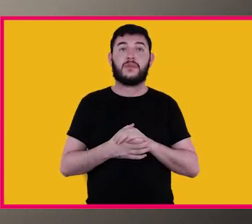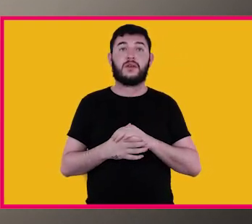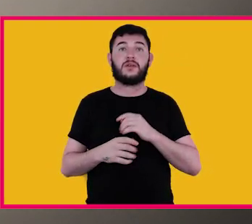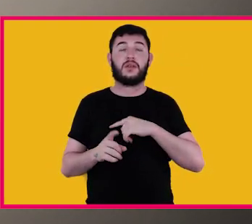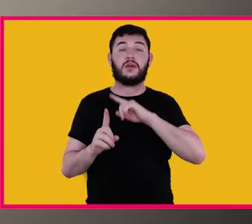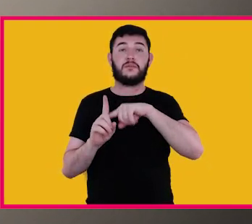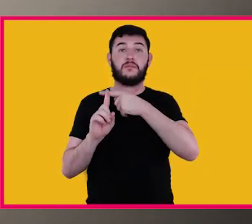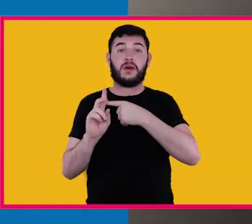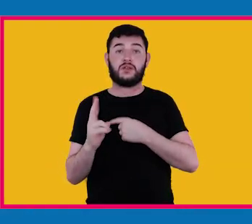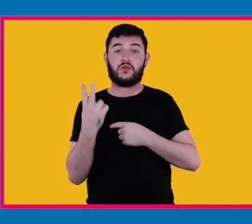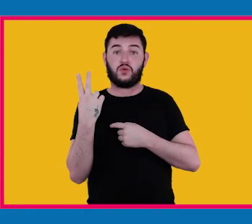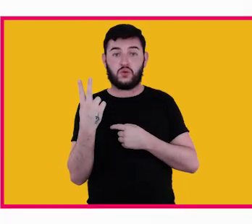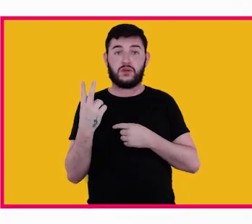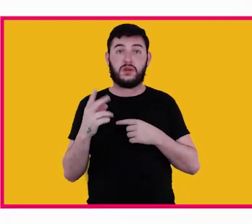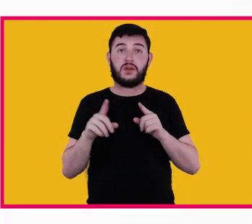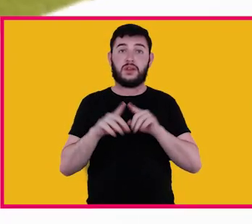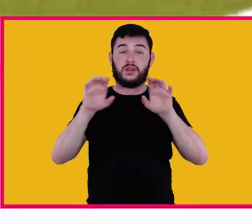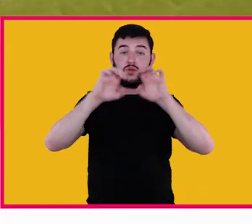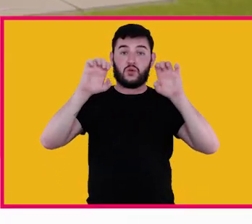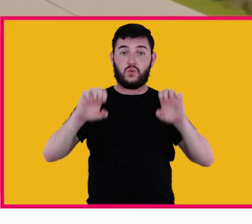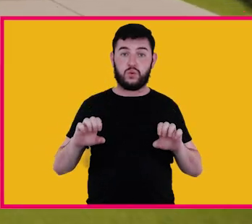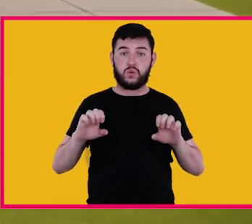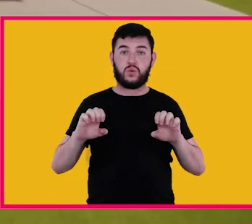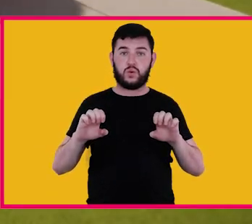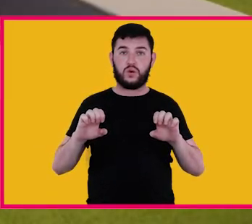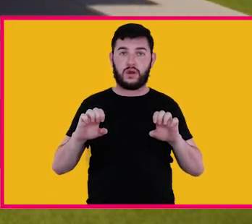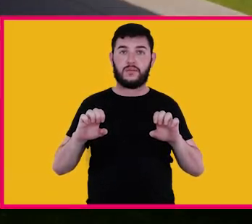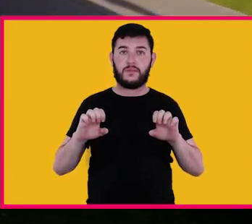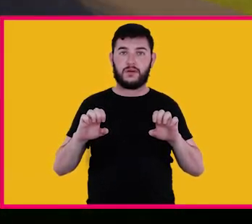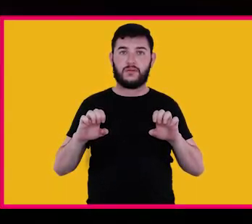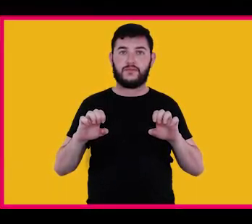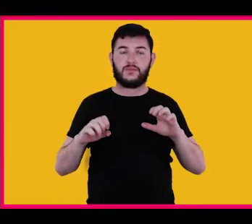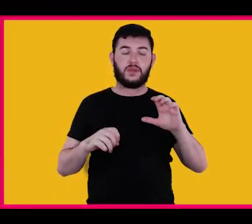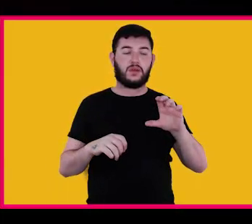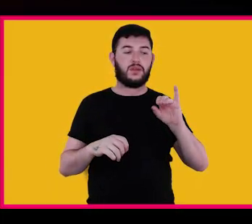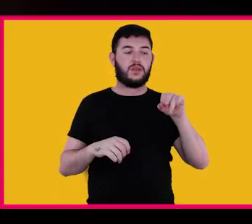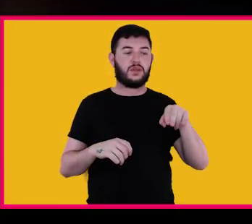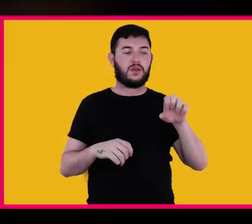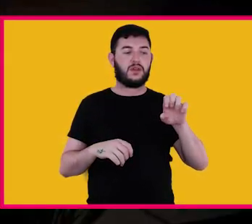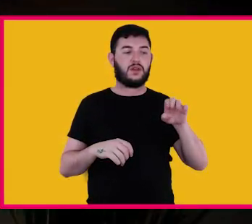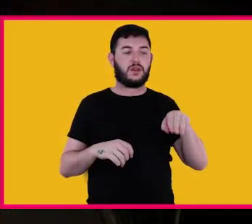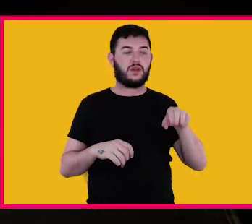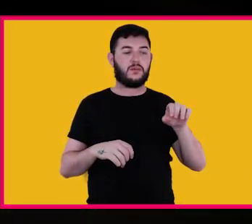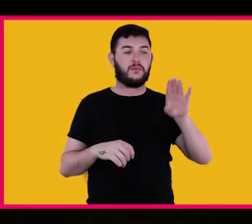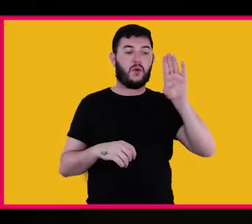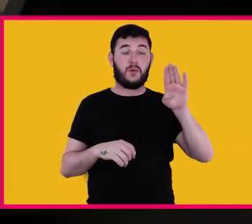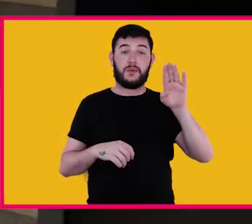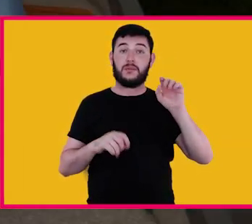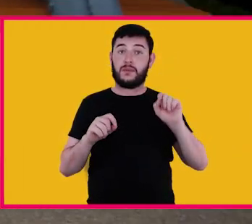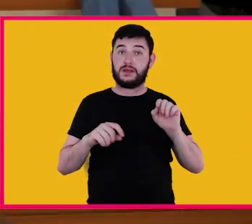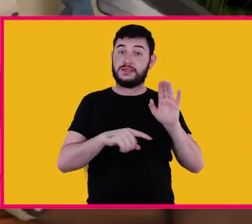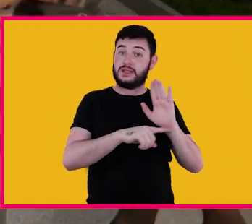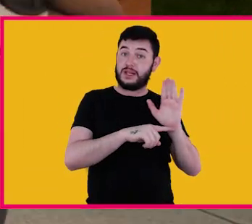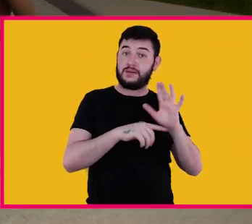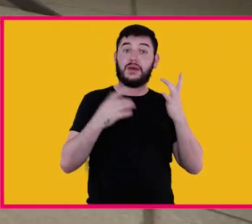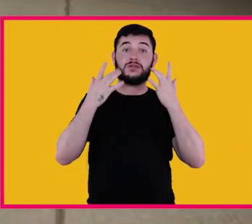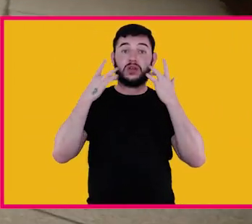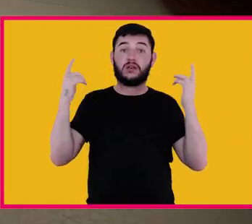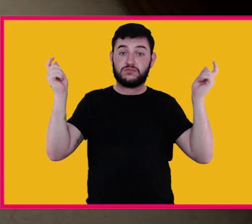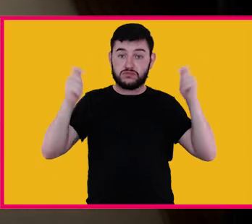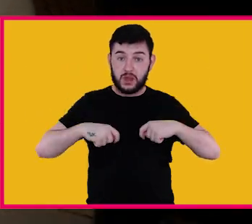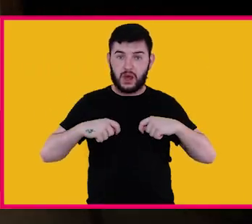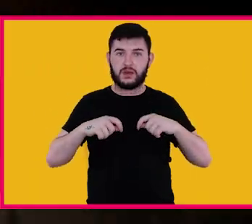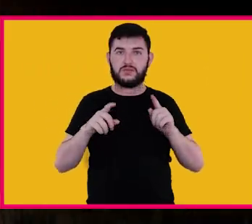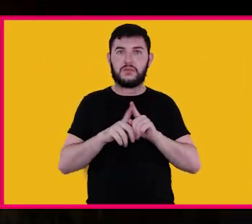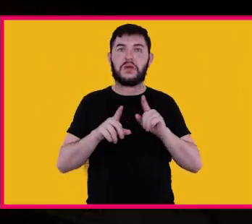pouco maiores e unitárias. O Cinemob, por exemplo, funciona tanto para cinema quanto para o teatro e é uma estrutura aberta, preparada com equipamento para